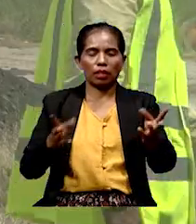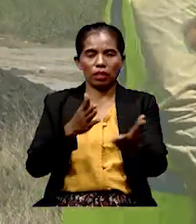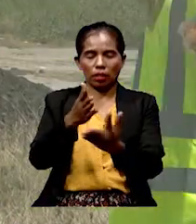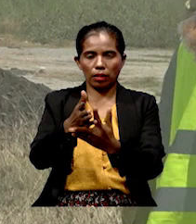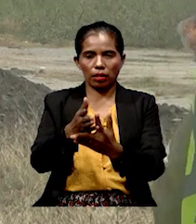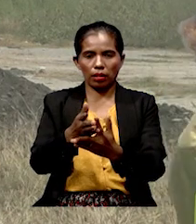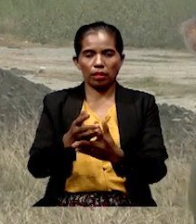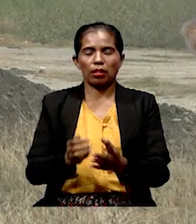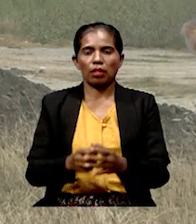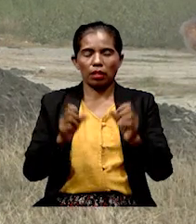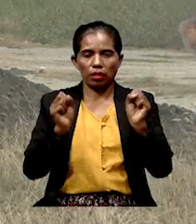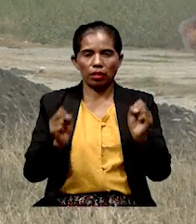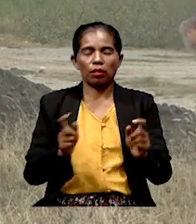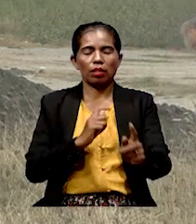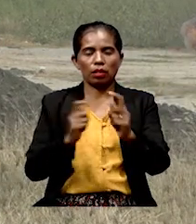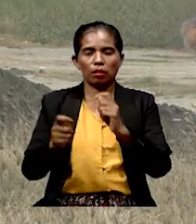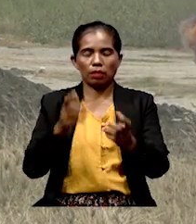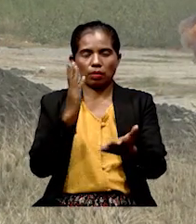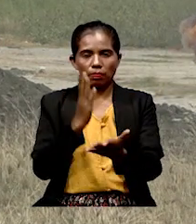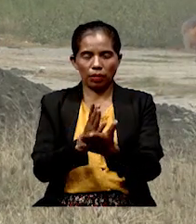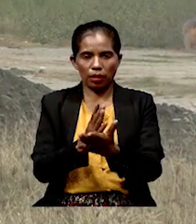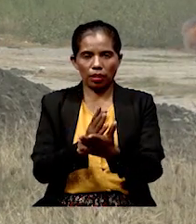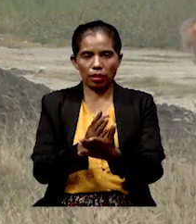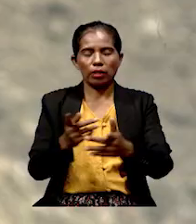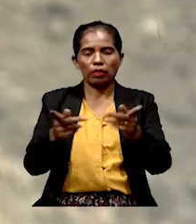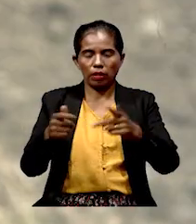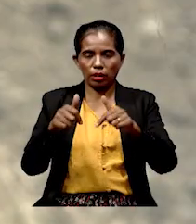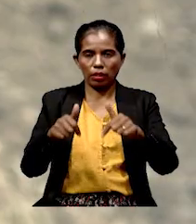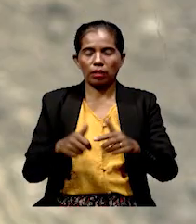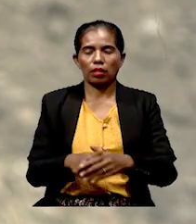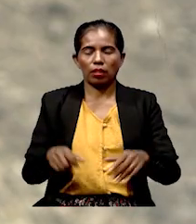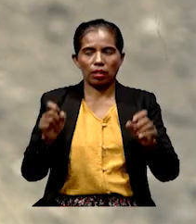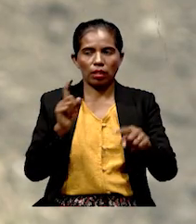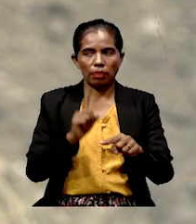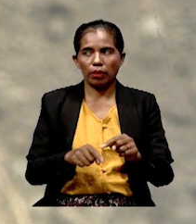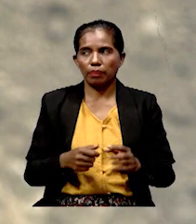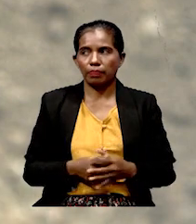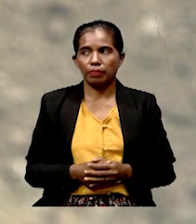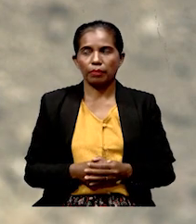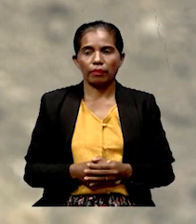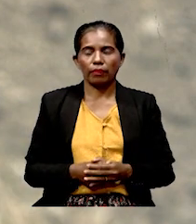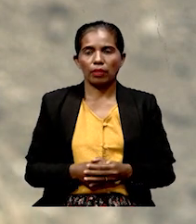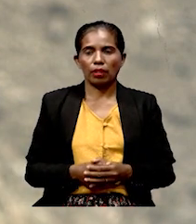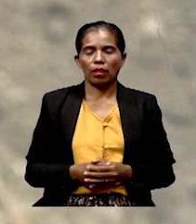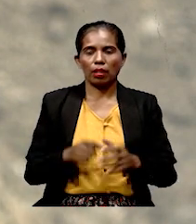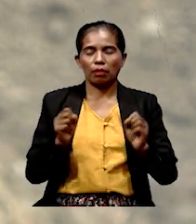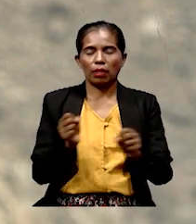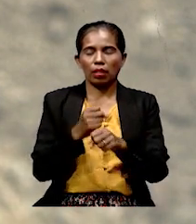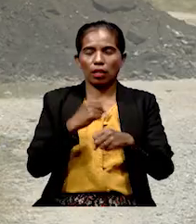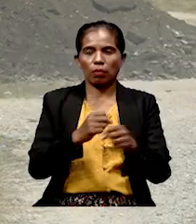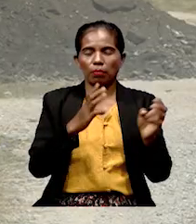be bele para temporarmente ne purine la be ganggu prosesu